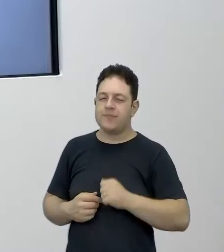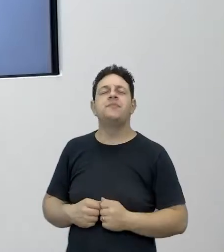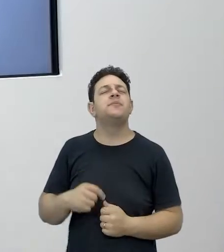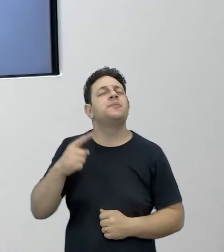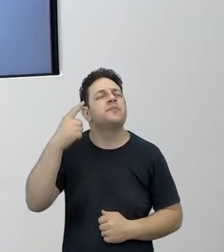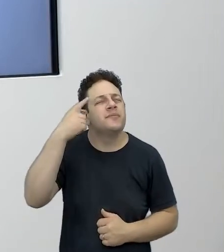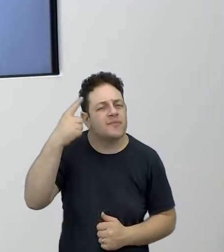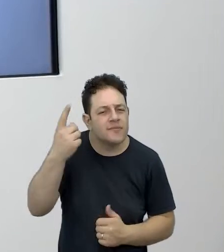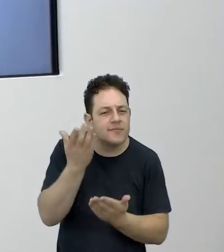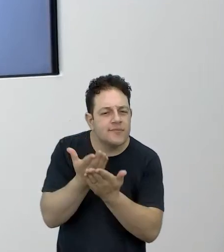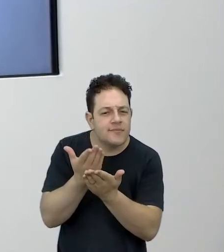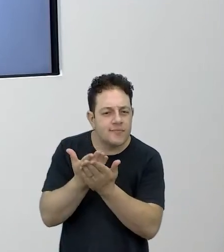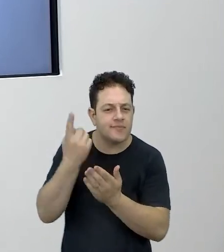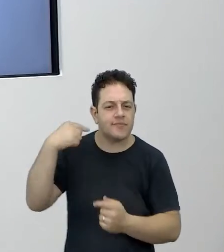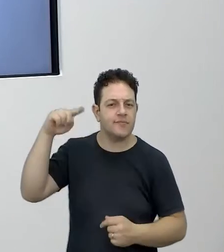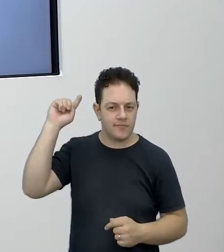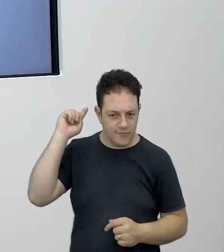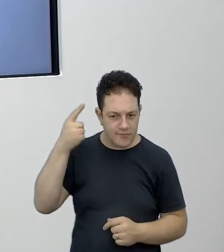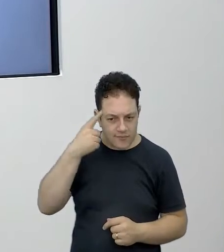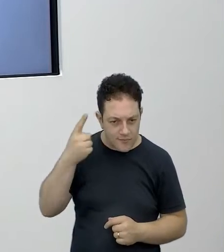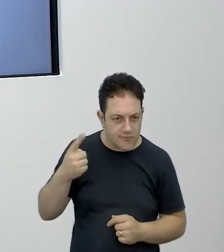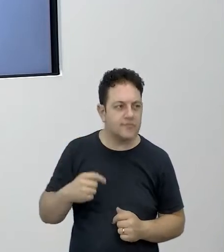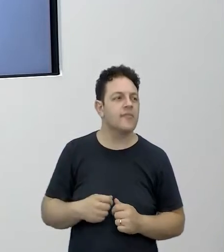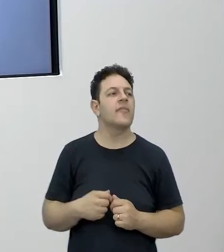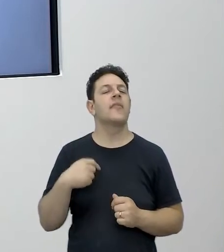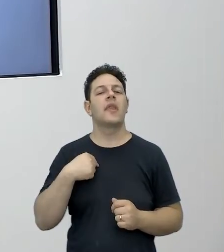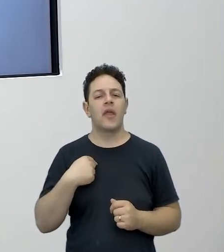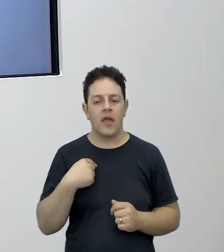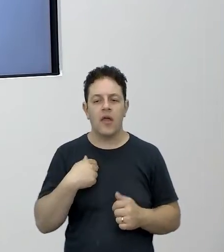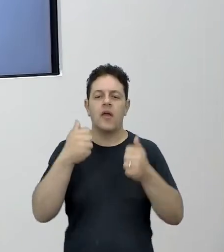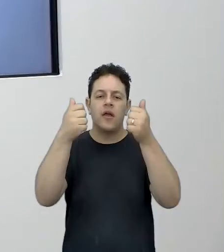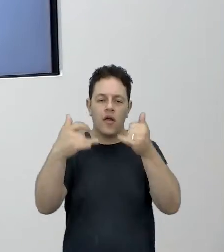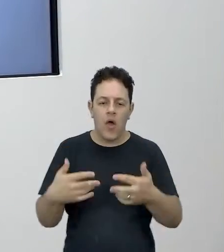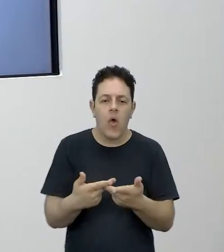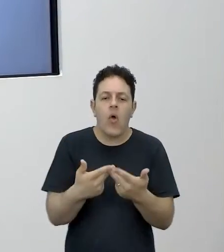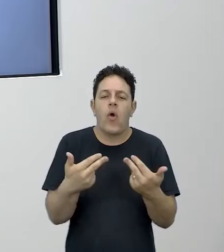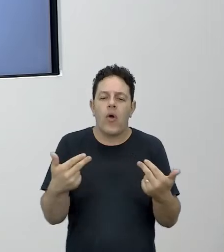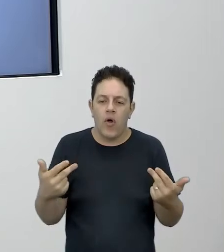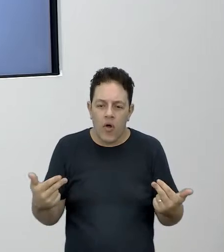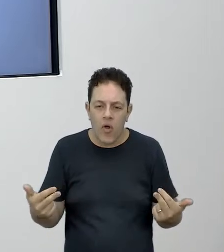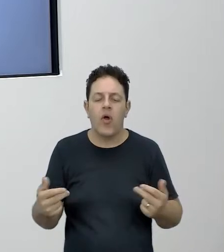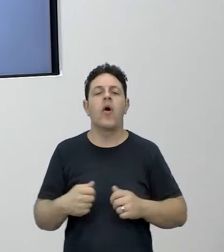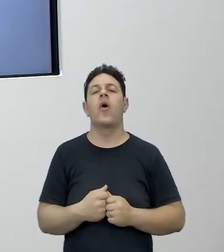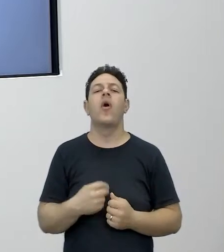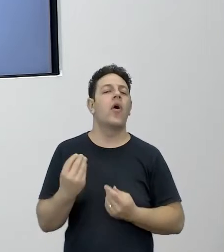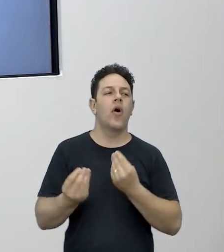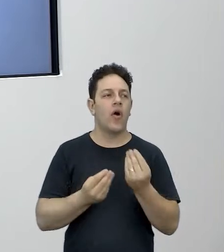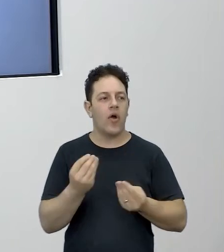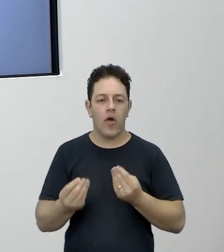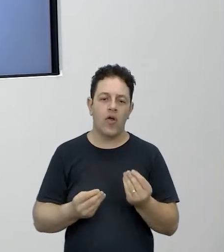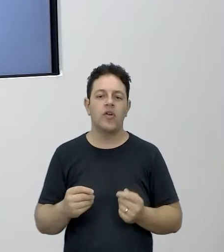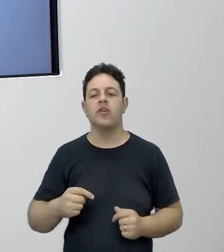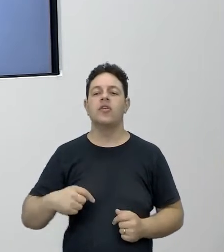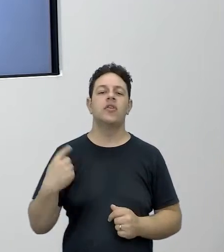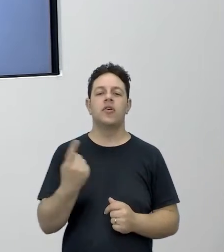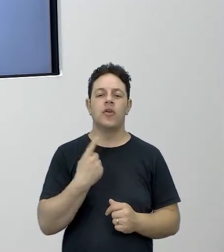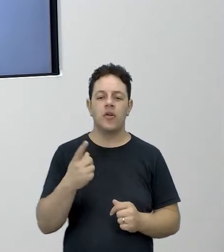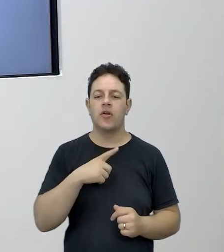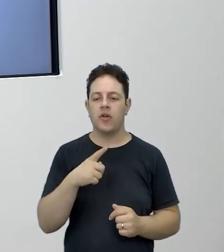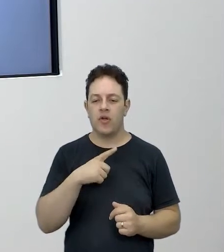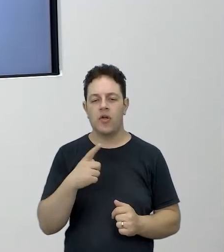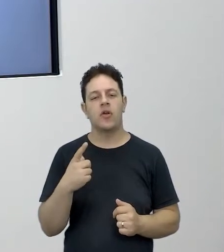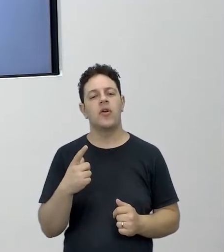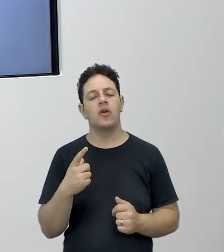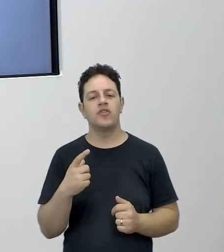Lembra, na aula passada, eu tinha dito para vocês algumas coisas. Que a primeira Constituição Republicana de